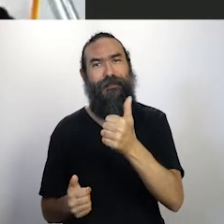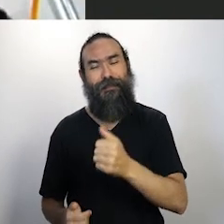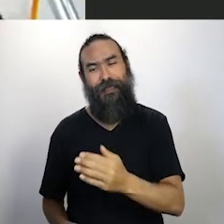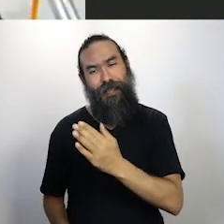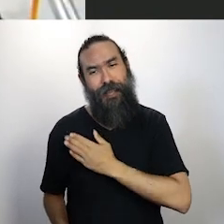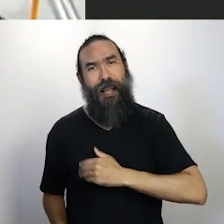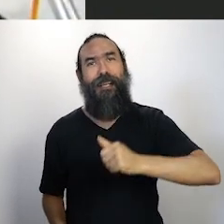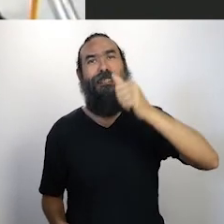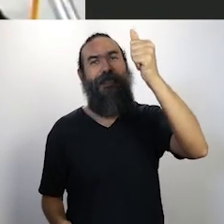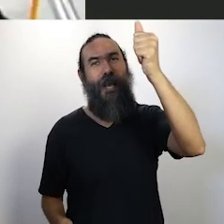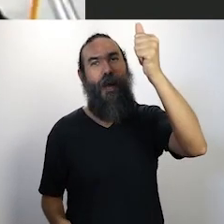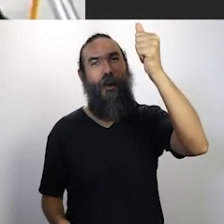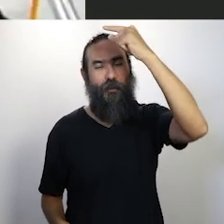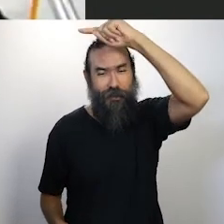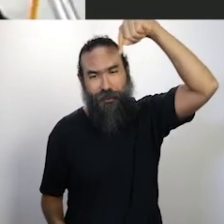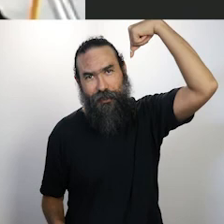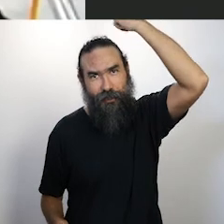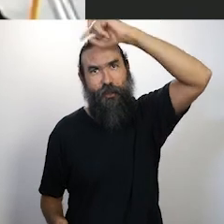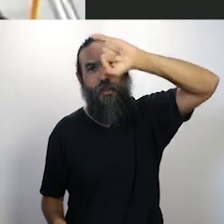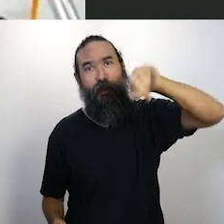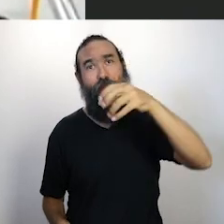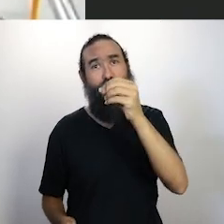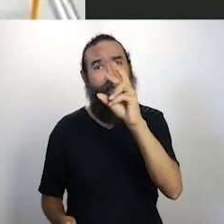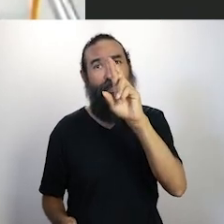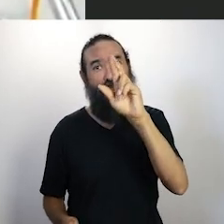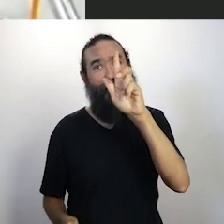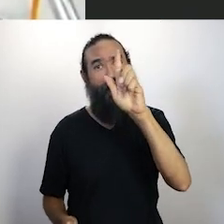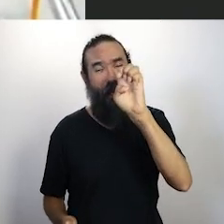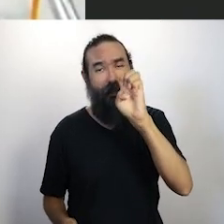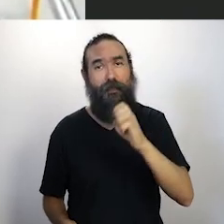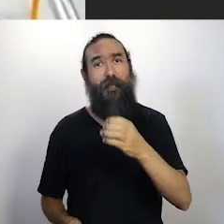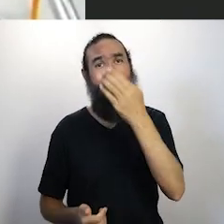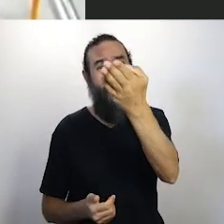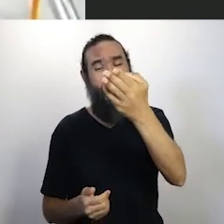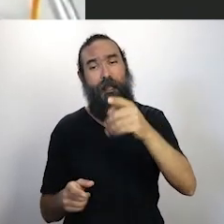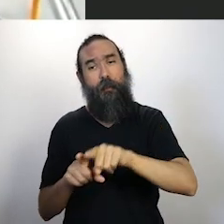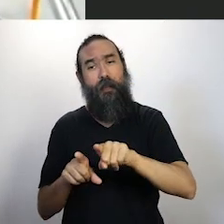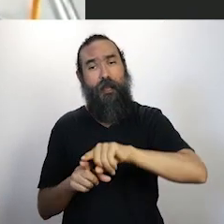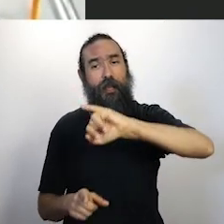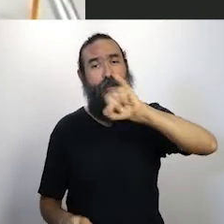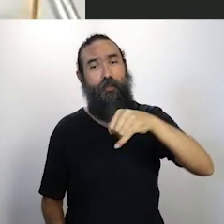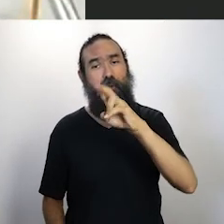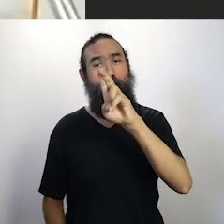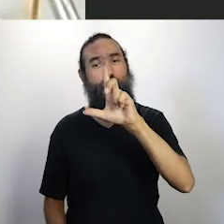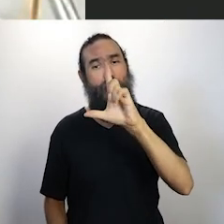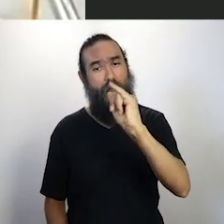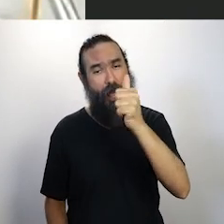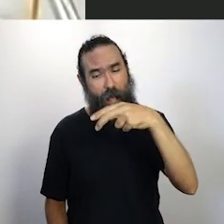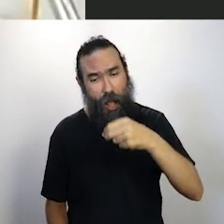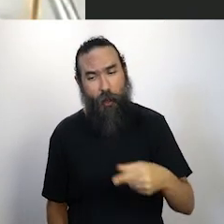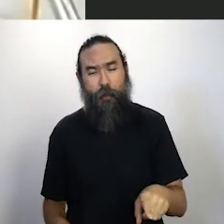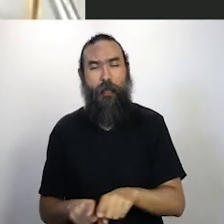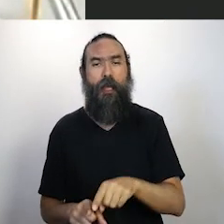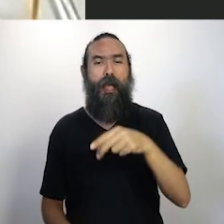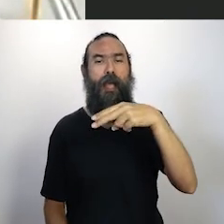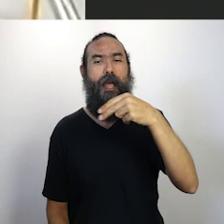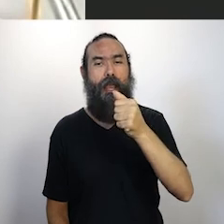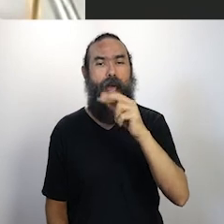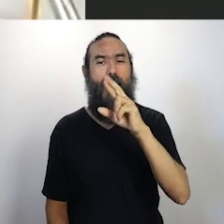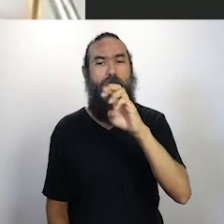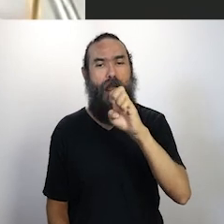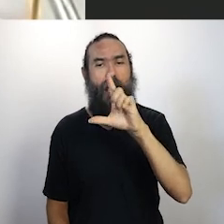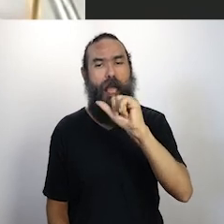salve cavaleiro Jorge Juliano Narelli todos os colegas históricos aí do Alto